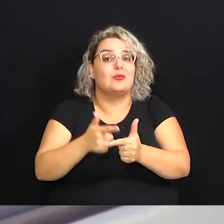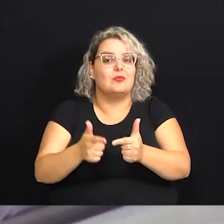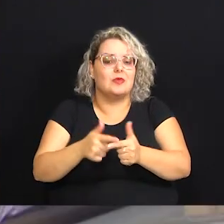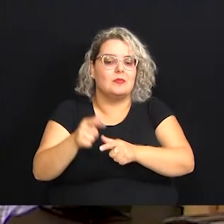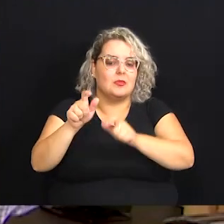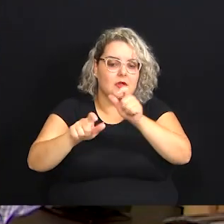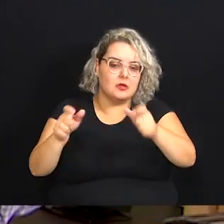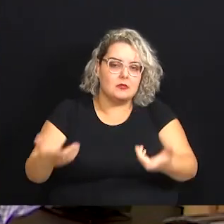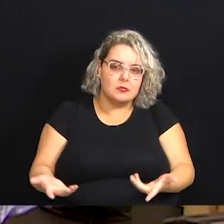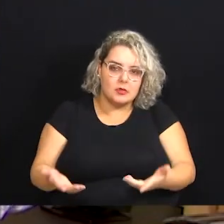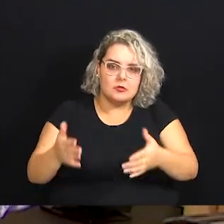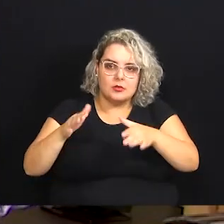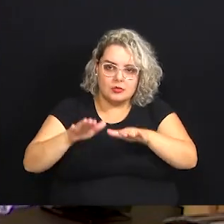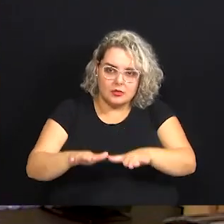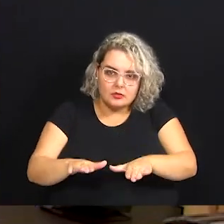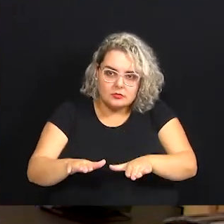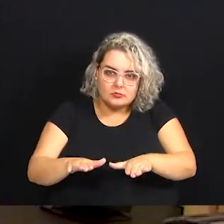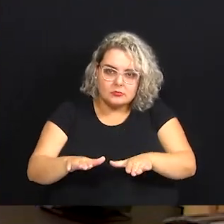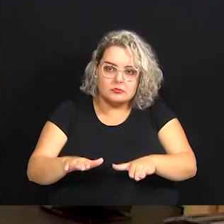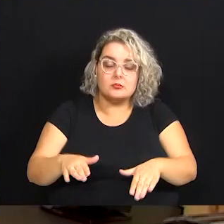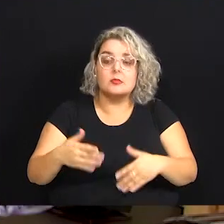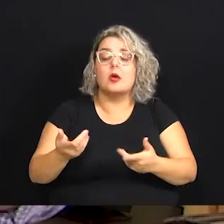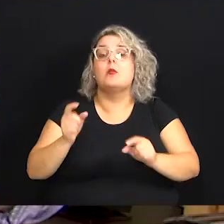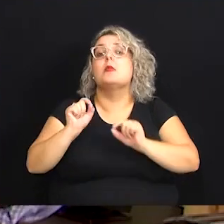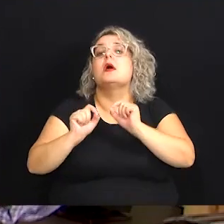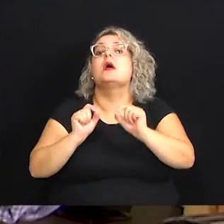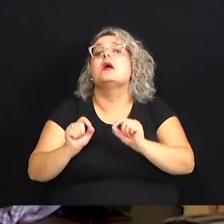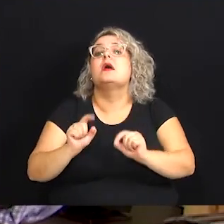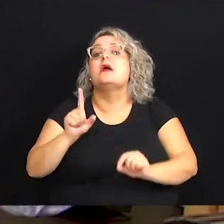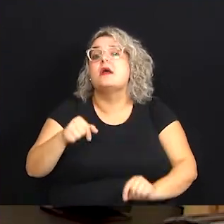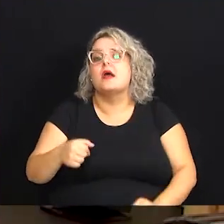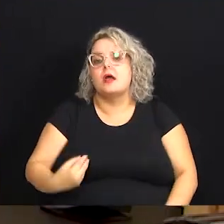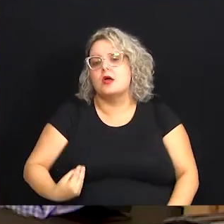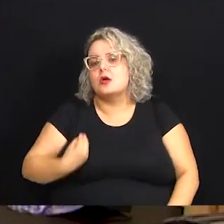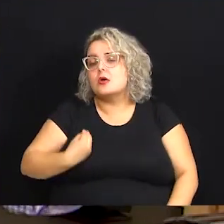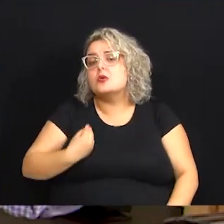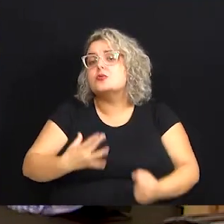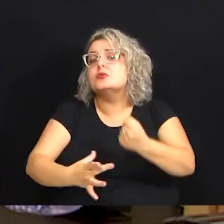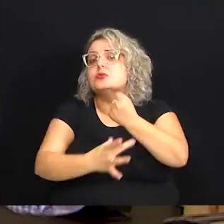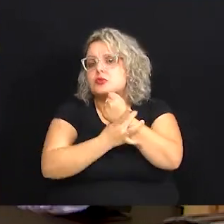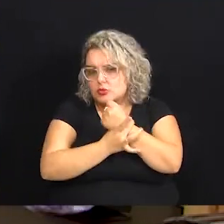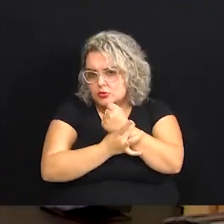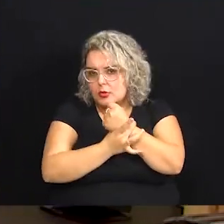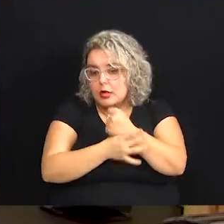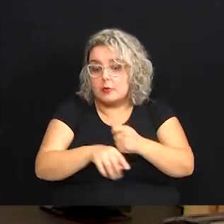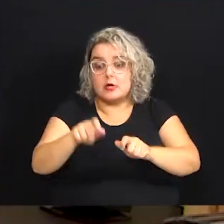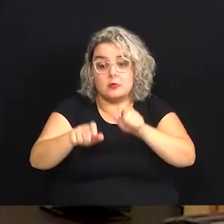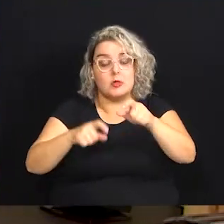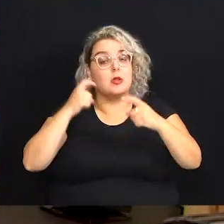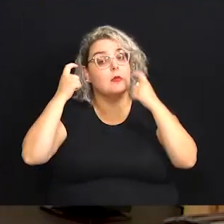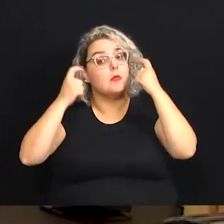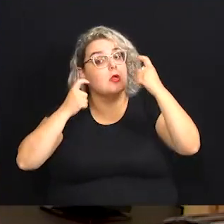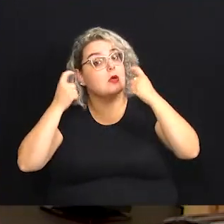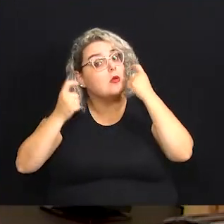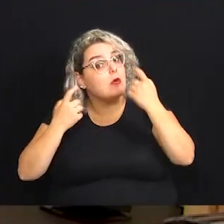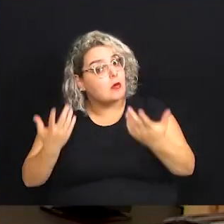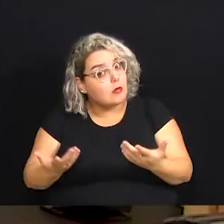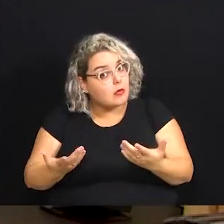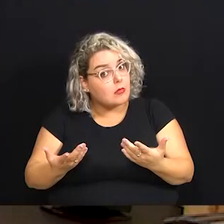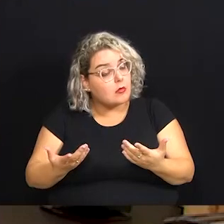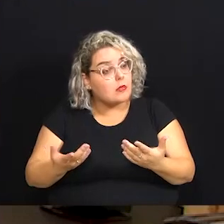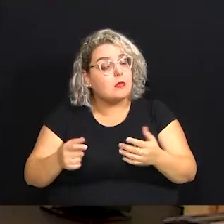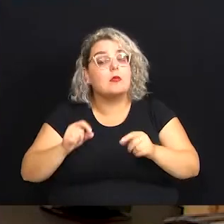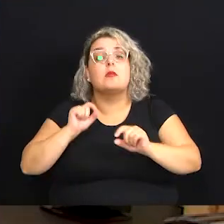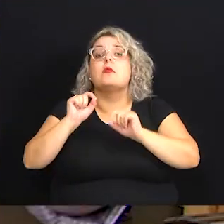para as pessoas que estão ficando. Então, para quem é o seguro de vida? Para aquelas pessoas que estão preocupadas